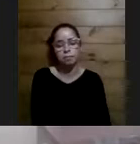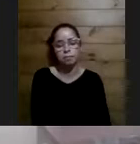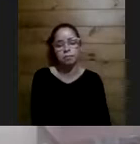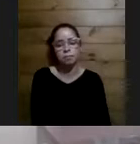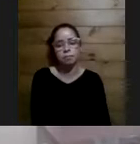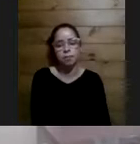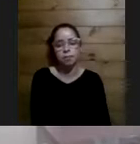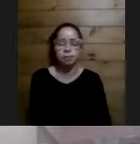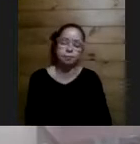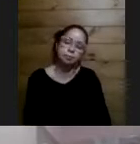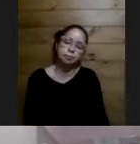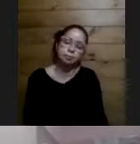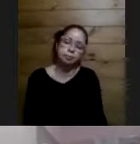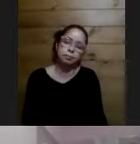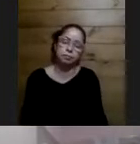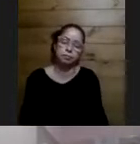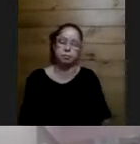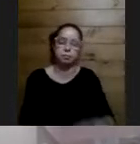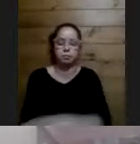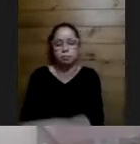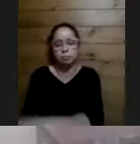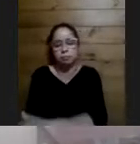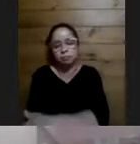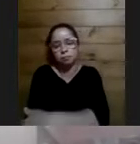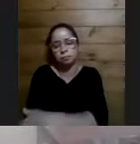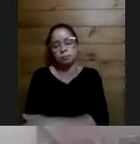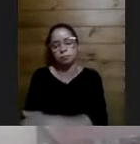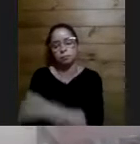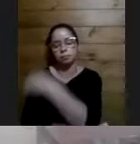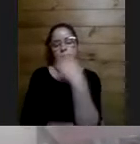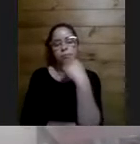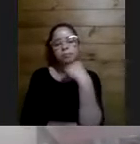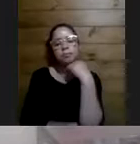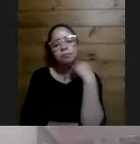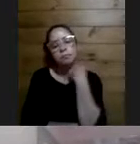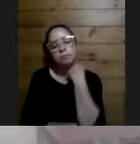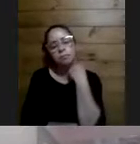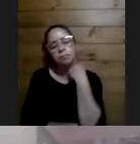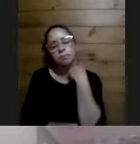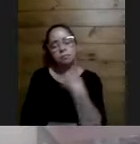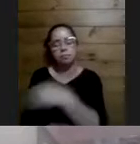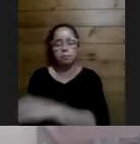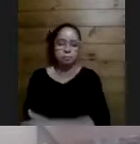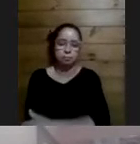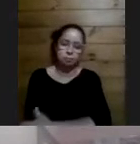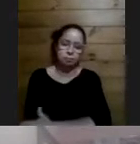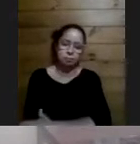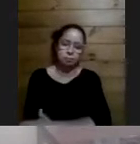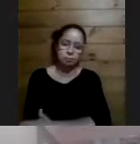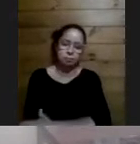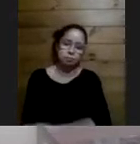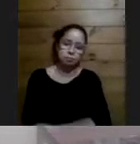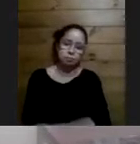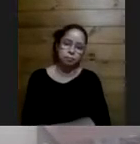catarinense nas mais diversas áreas do direito. Então, essa é a missão da ESA.